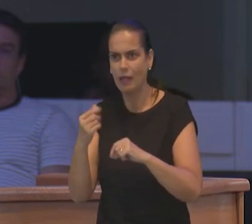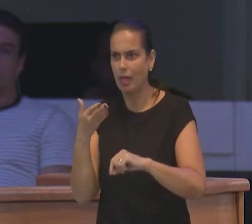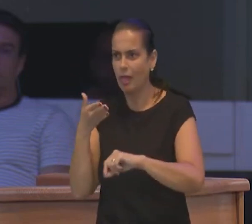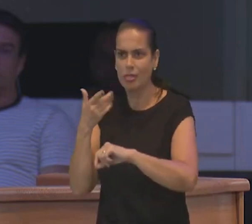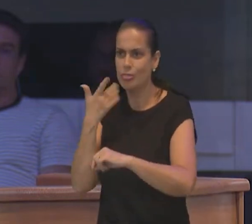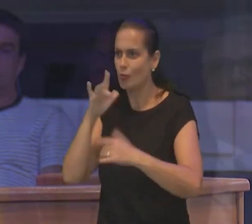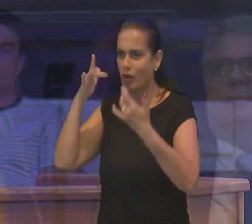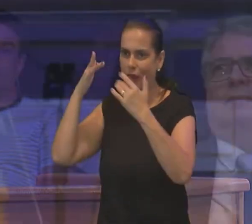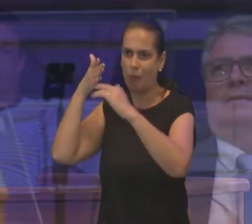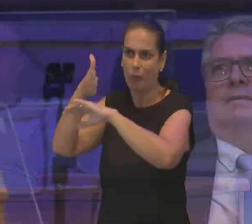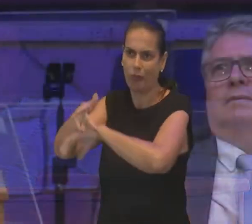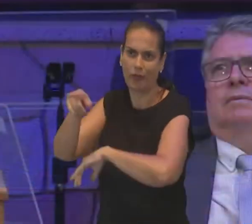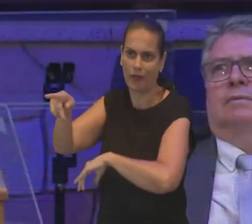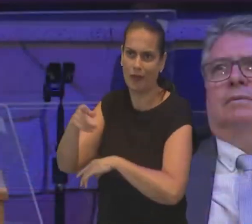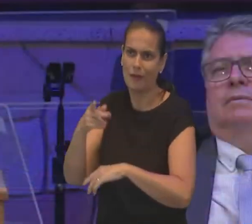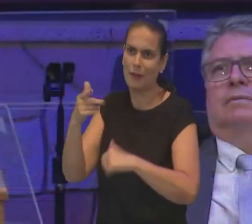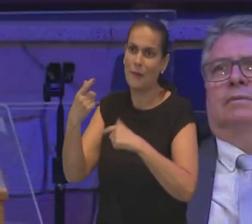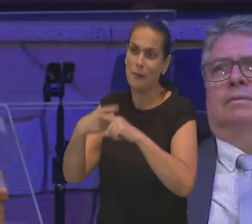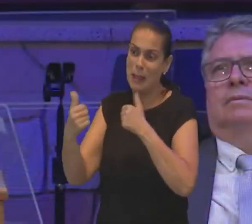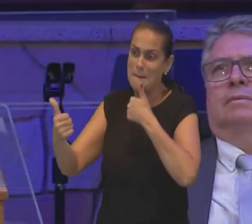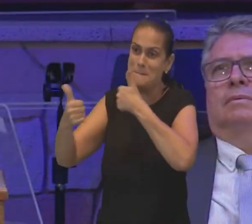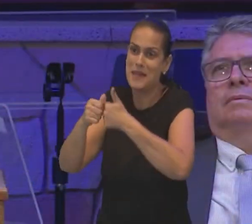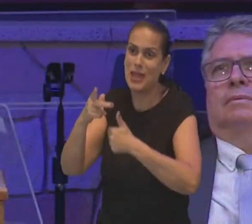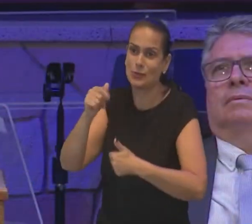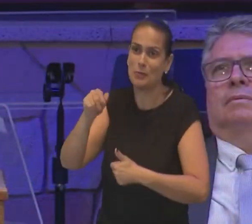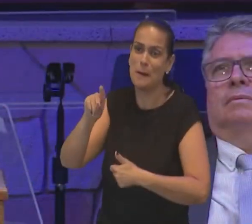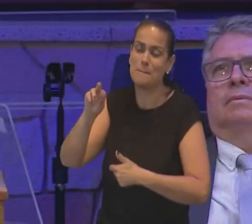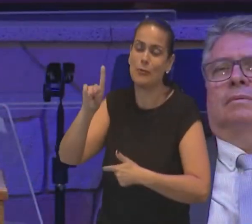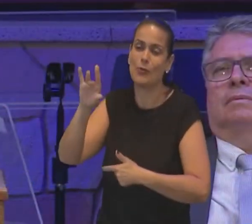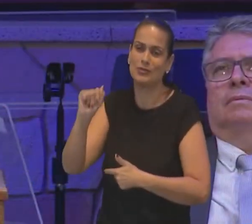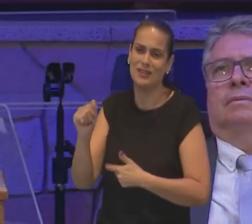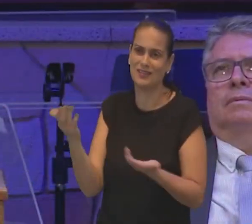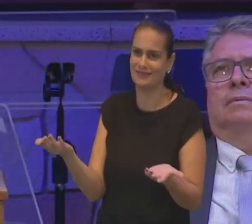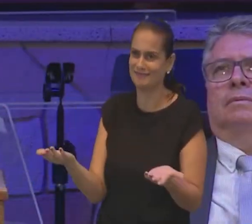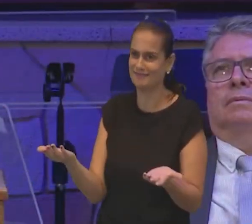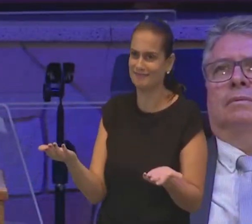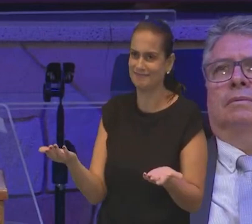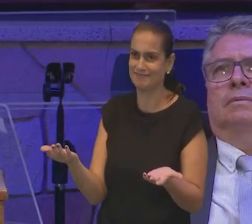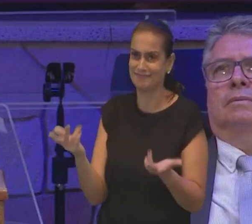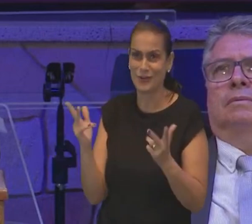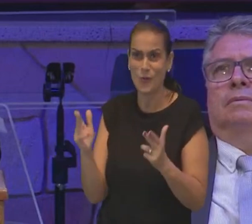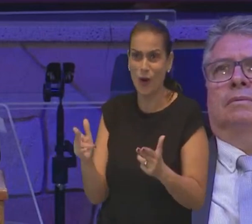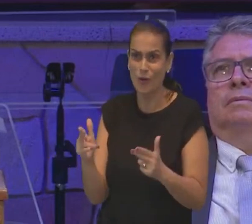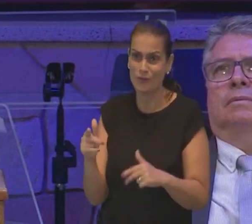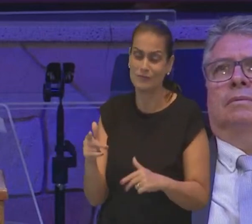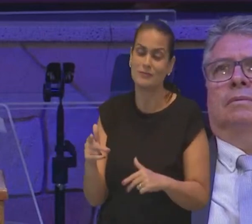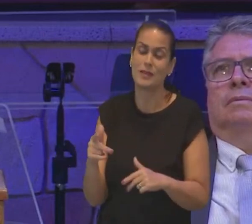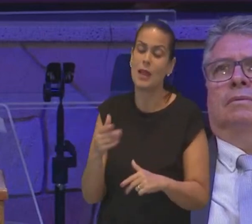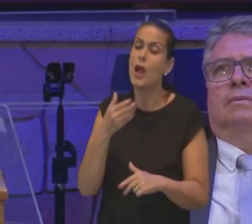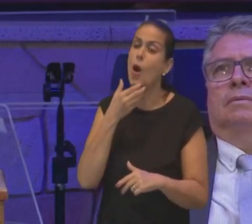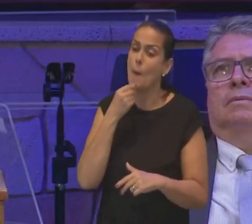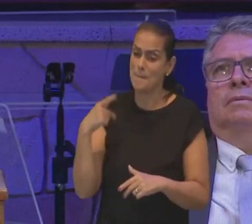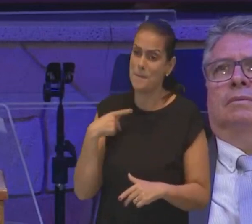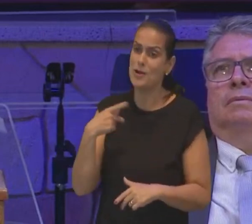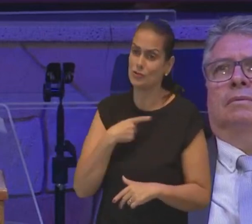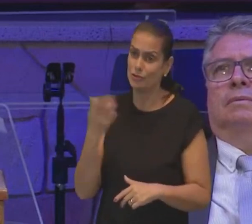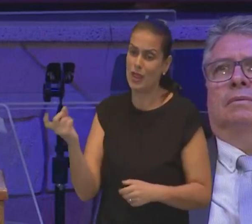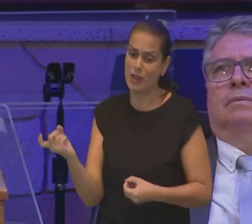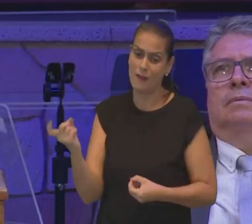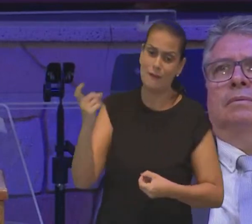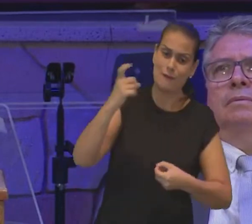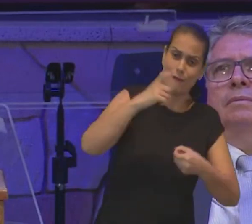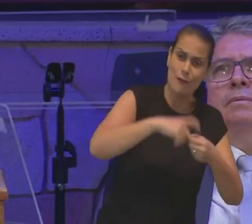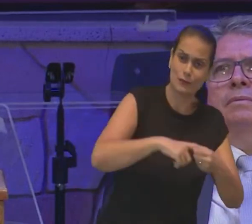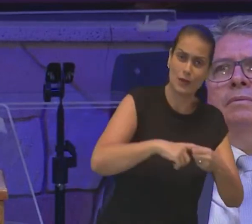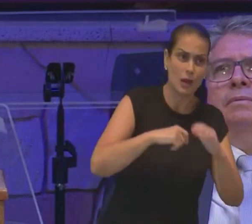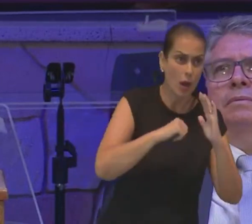E Mauri quer voltar para dentro do presídio para pregar o amor de Deus para aquelas pessoas. Orem pela vida de